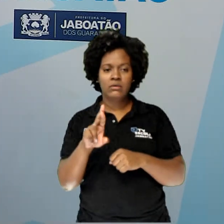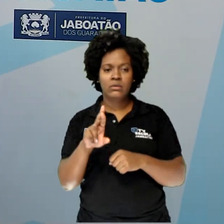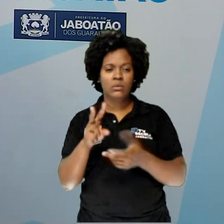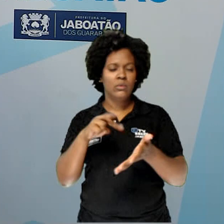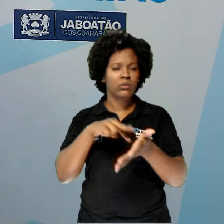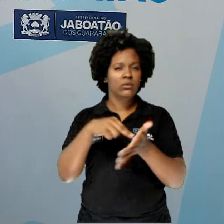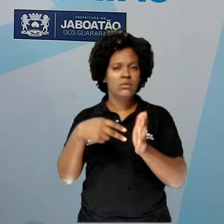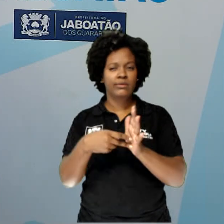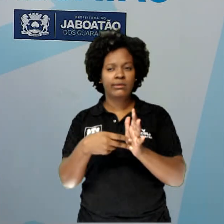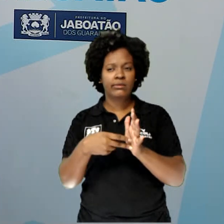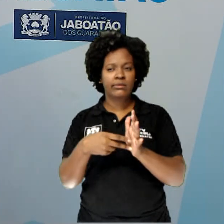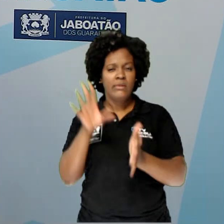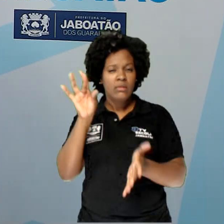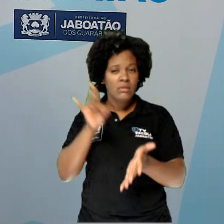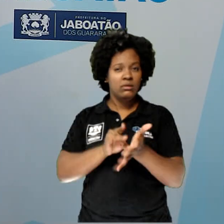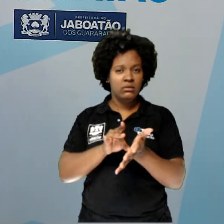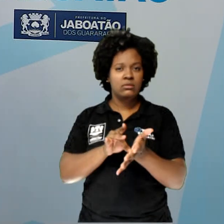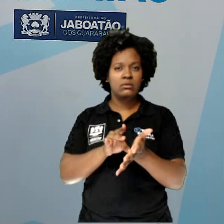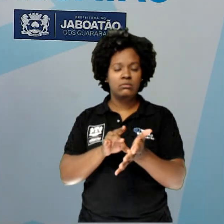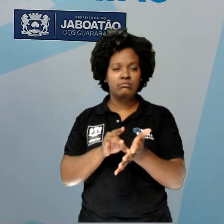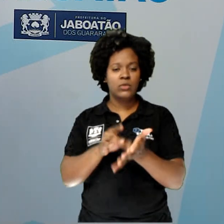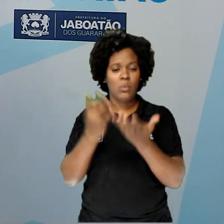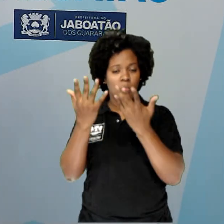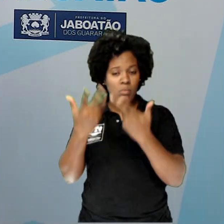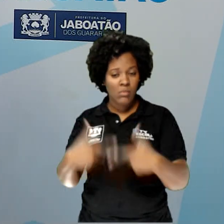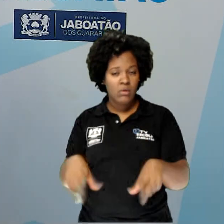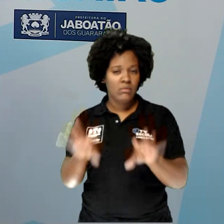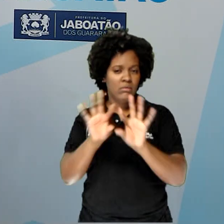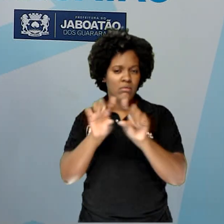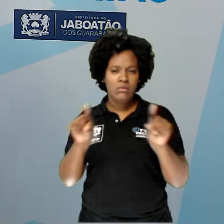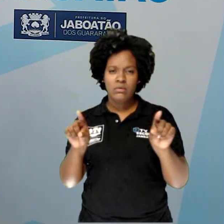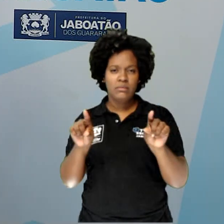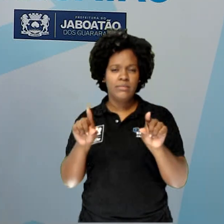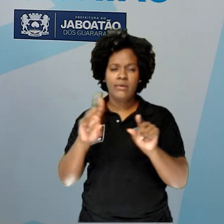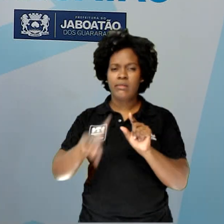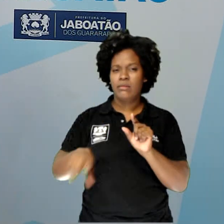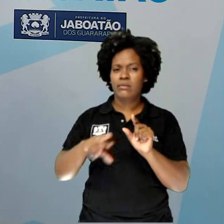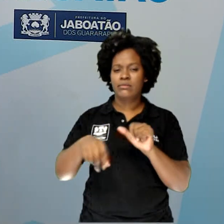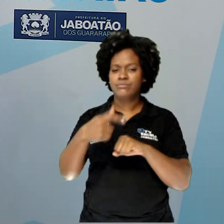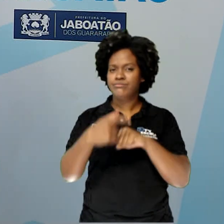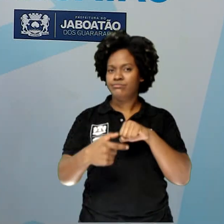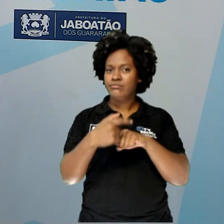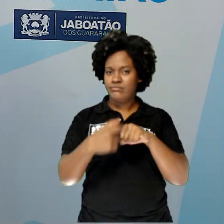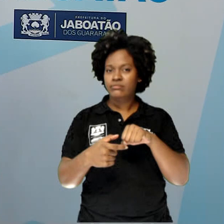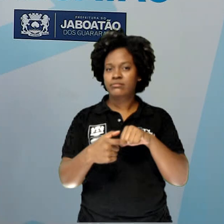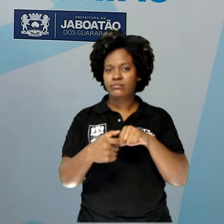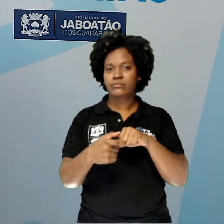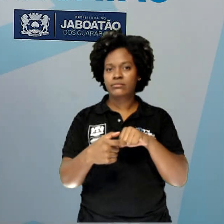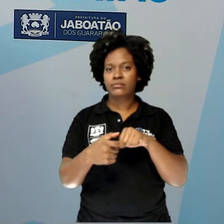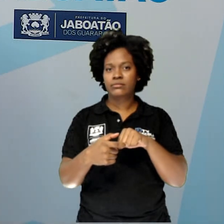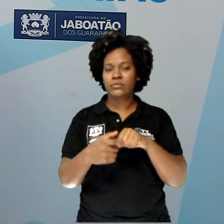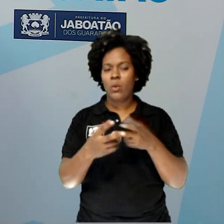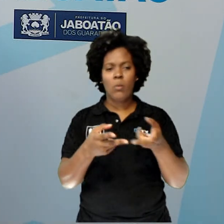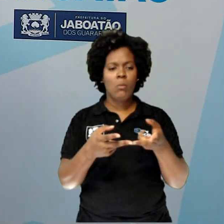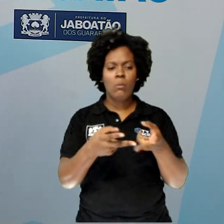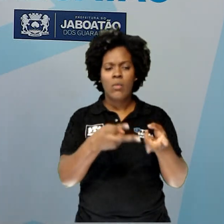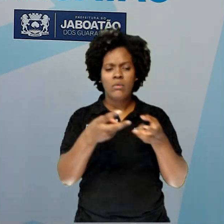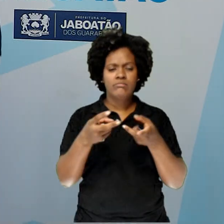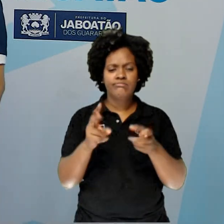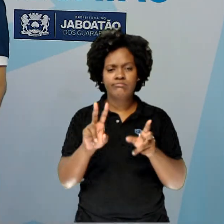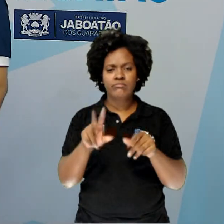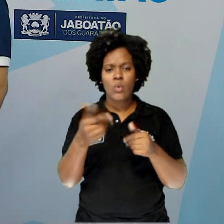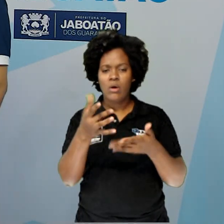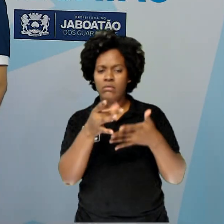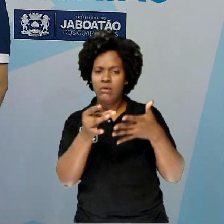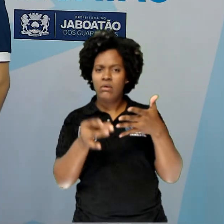impessoal. Naturalmente, a nossa oração fica sem sujeito, ok? Vamos ver aí, então, quais são as opções que nós temos.